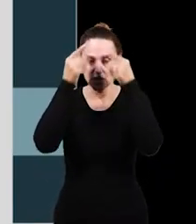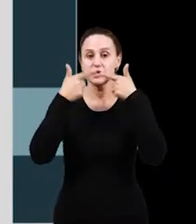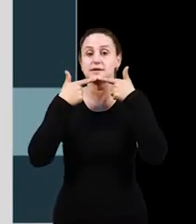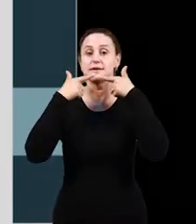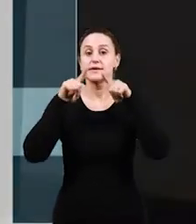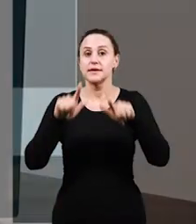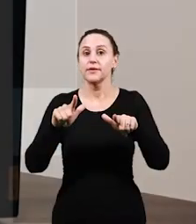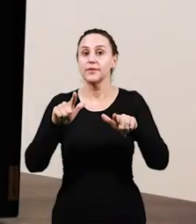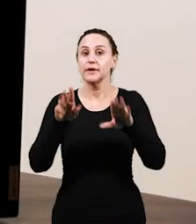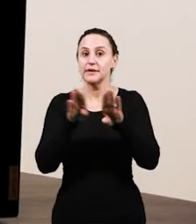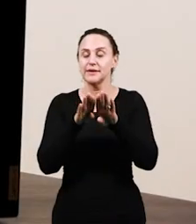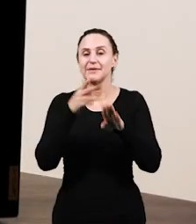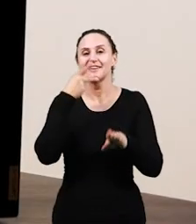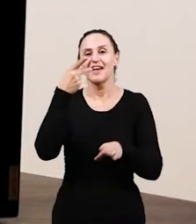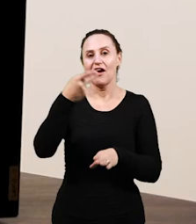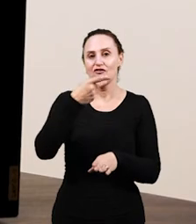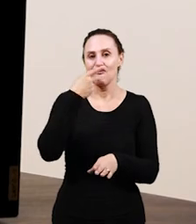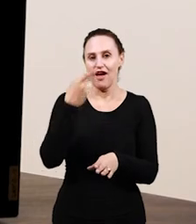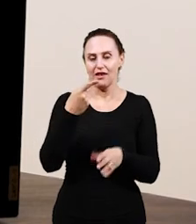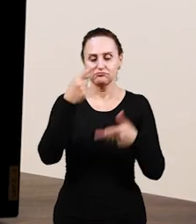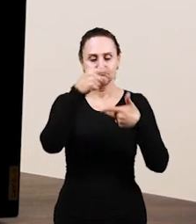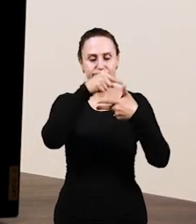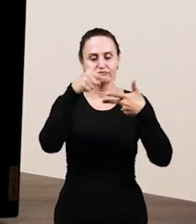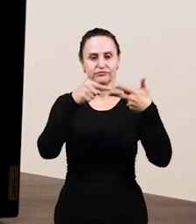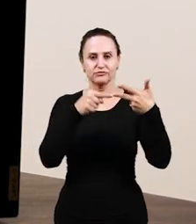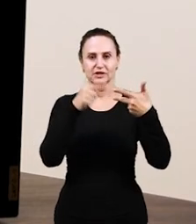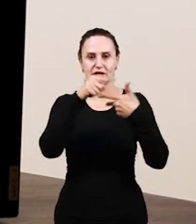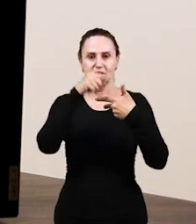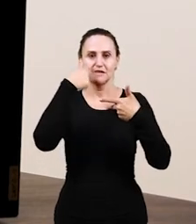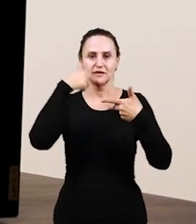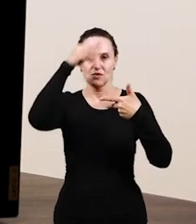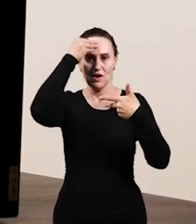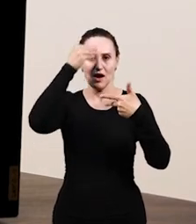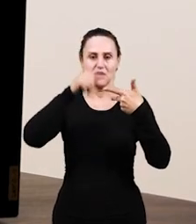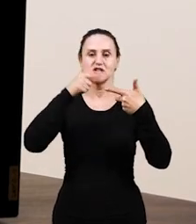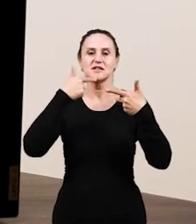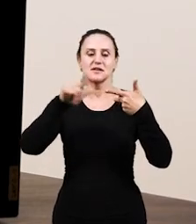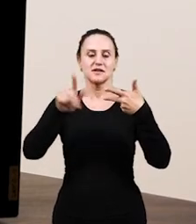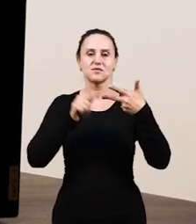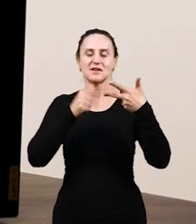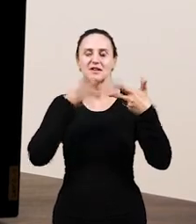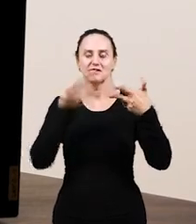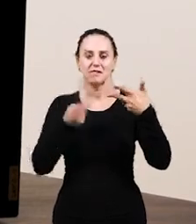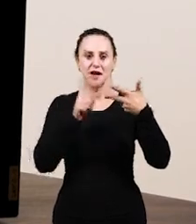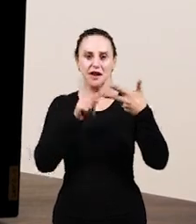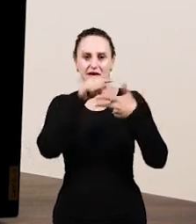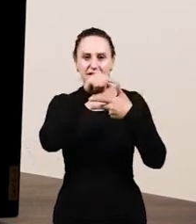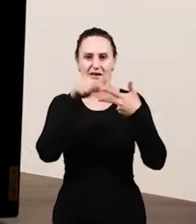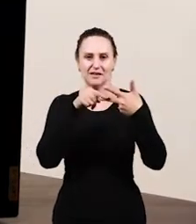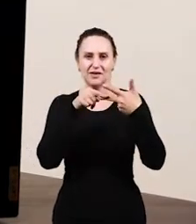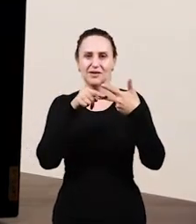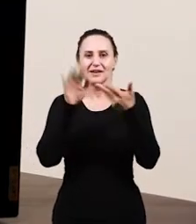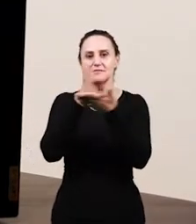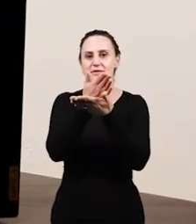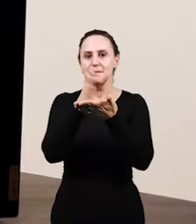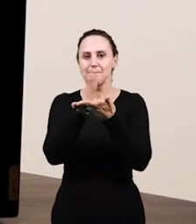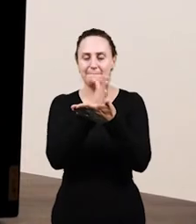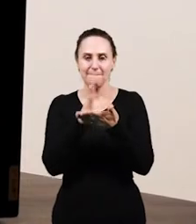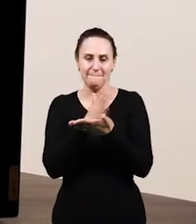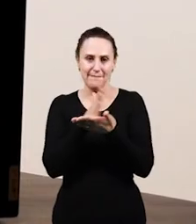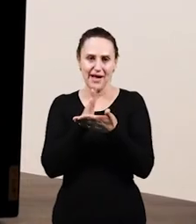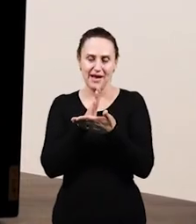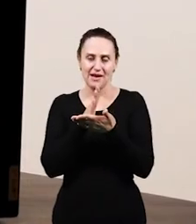língua e fala quando ele dívida a linguagem língua e fala então ele delimita o objeto da linguística